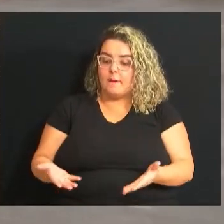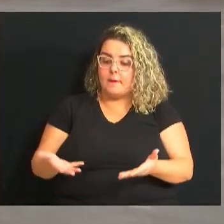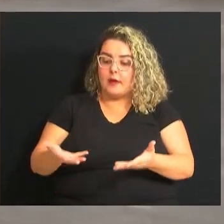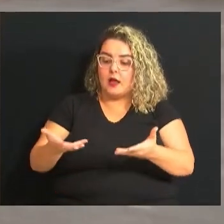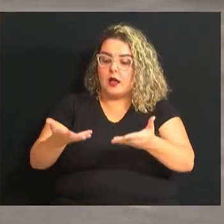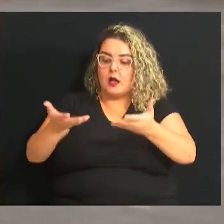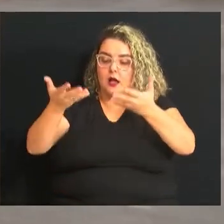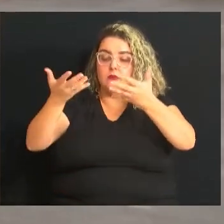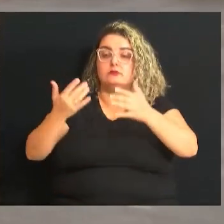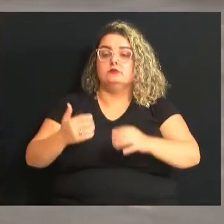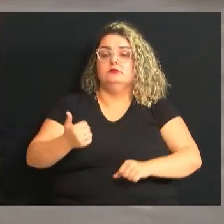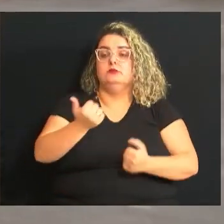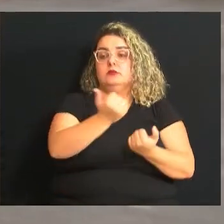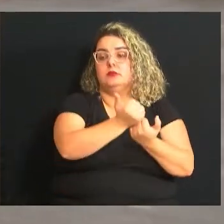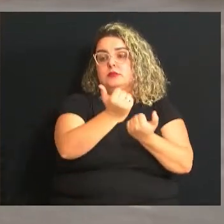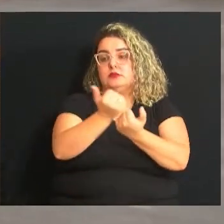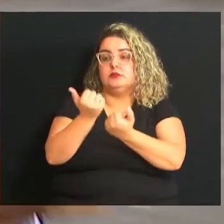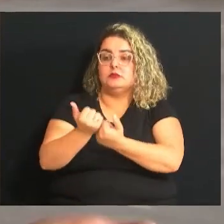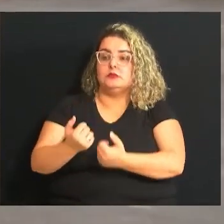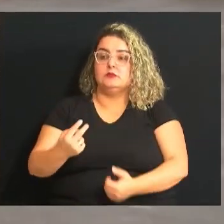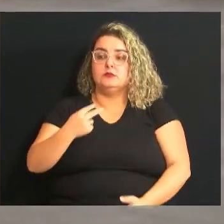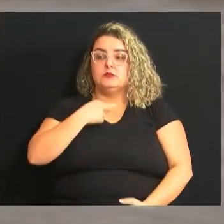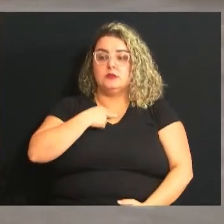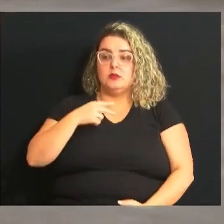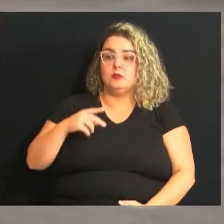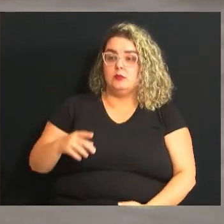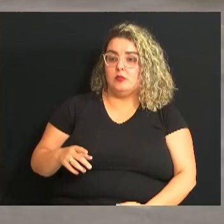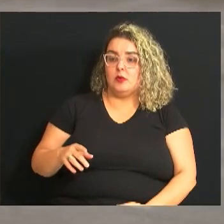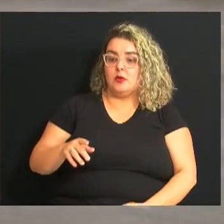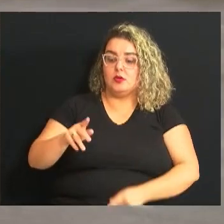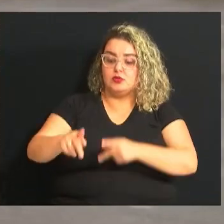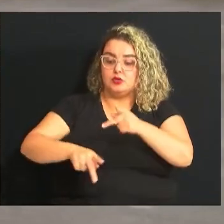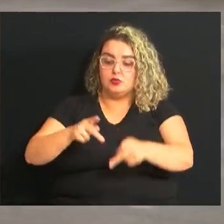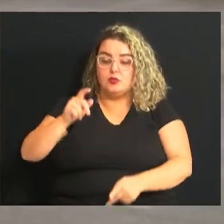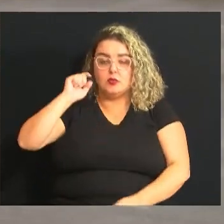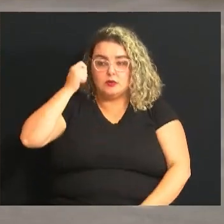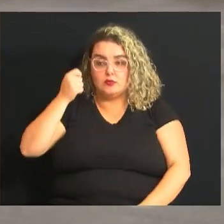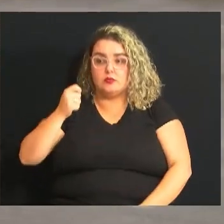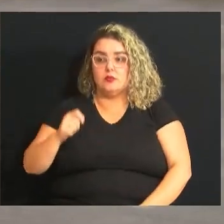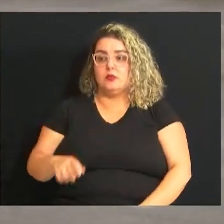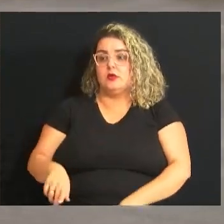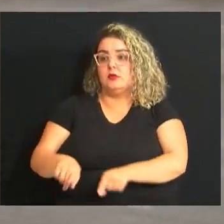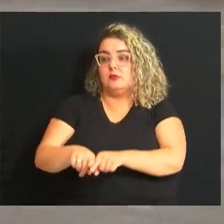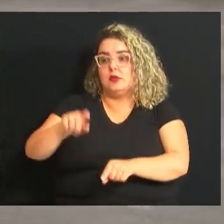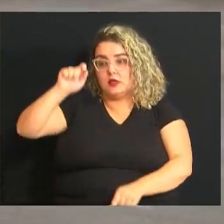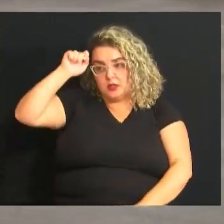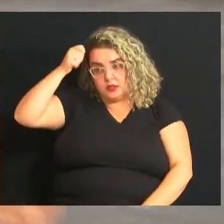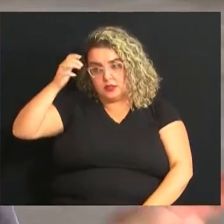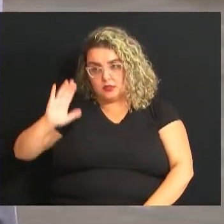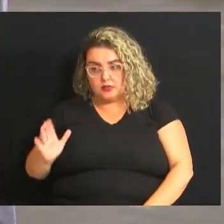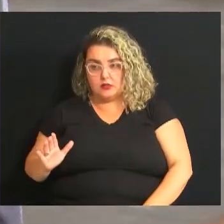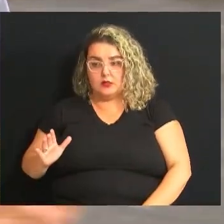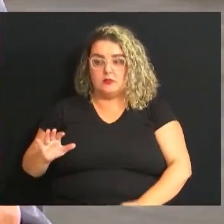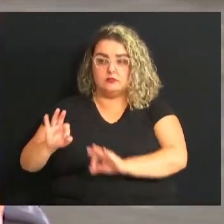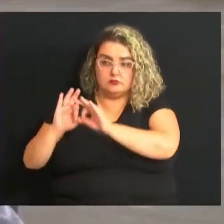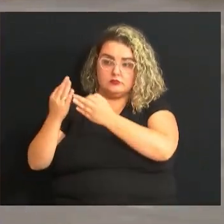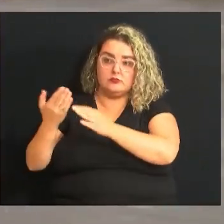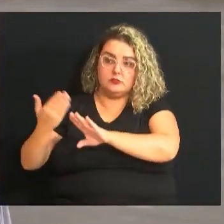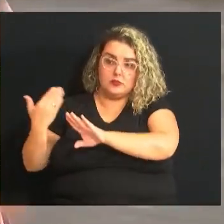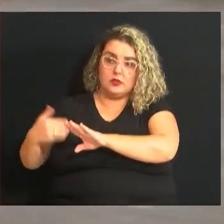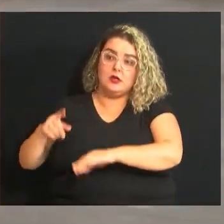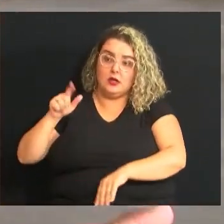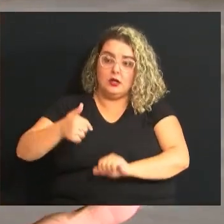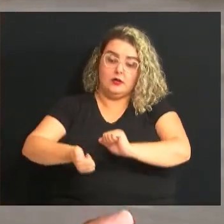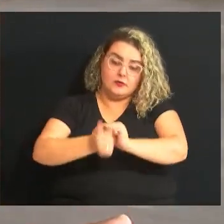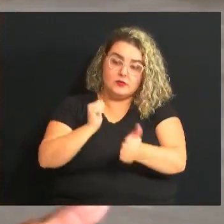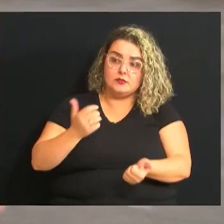nessas carreiras. Não pode o destino da população negra e afrodescendente no Brasil ser o futebol, por